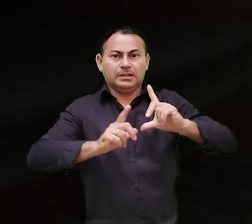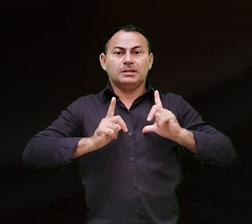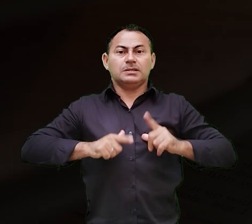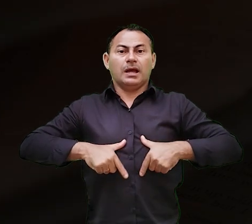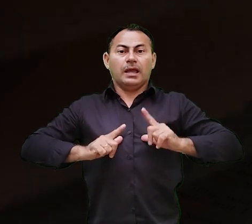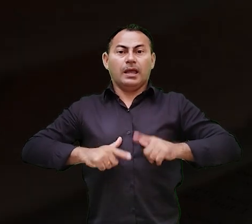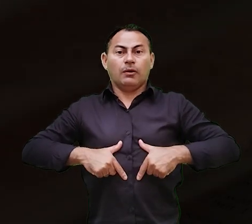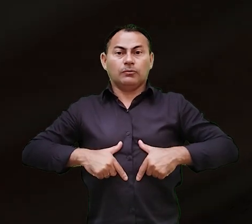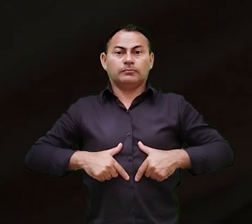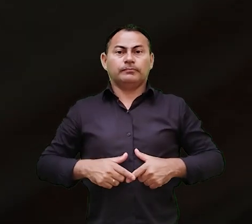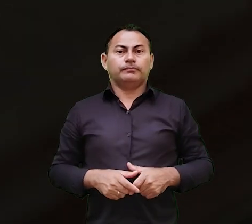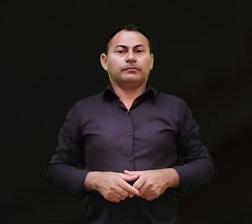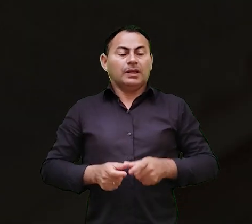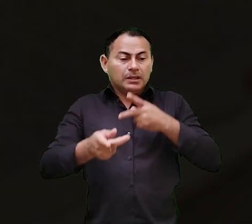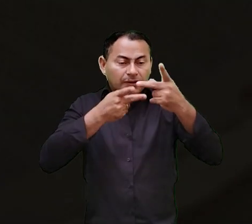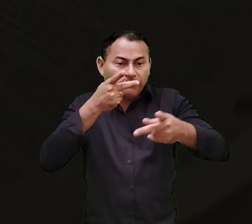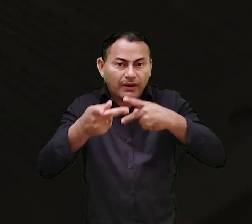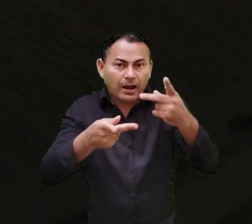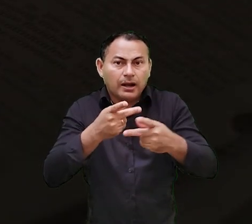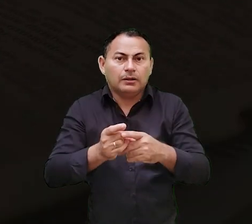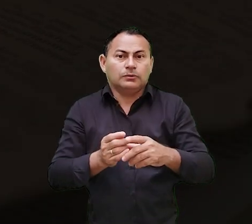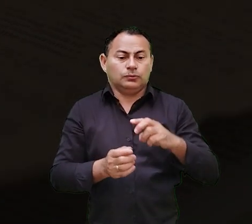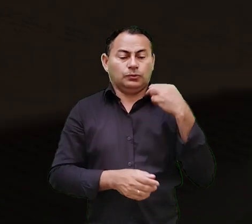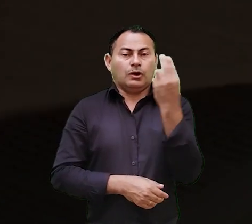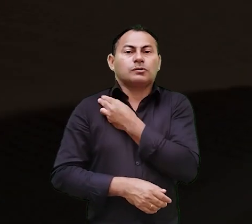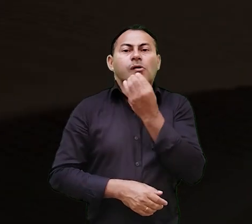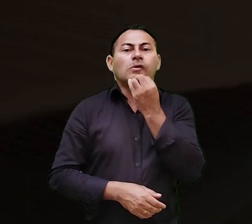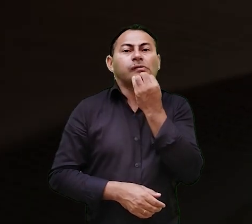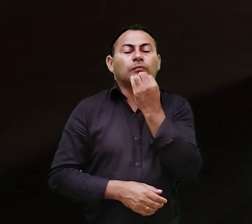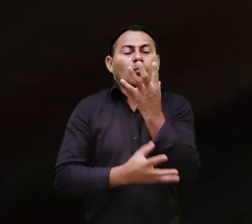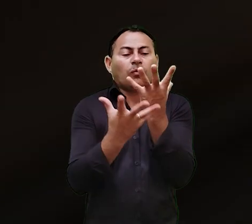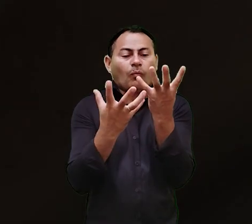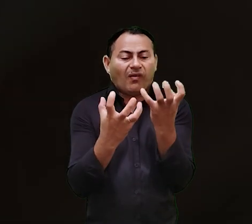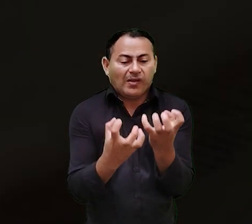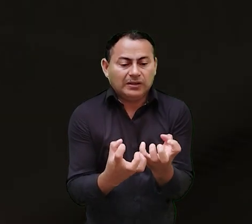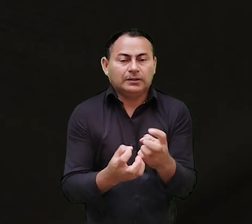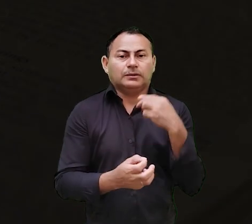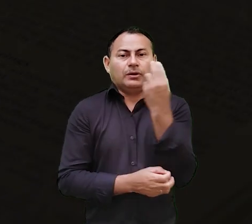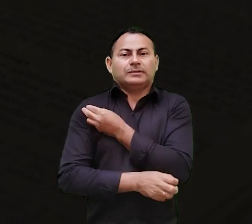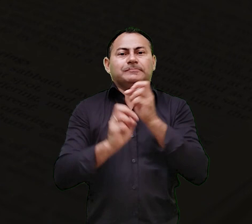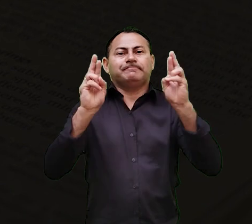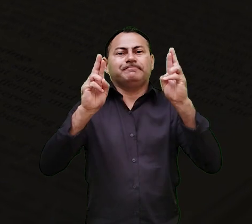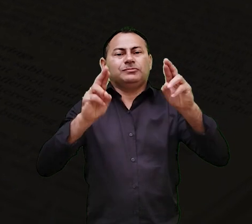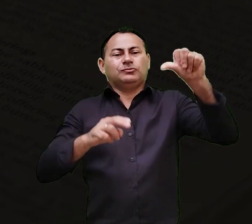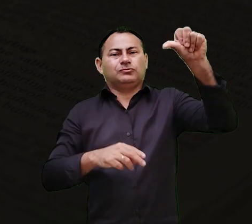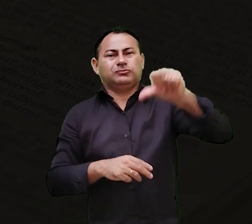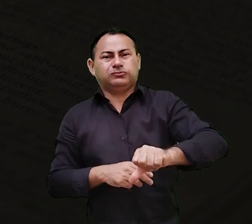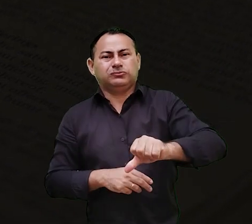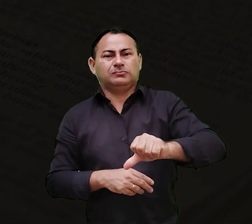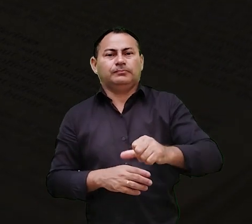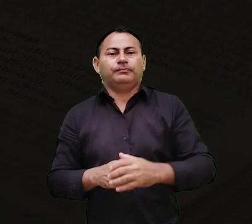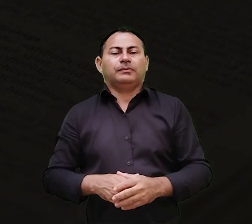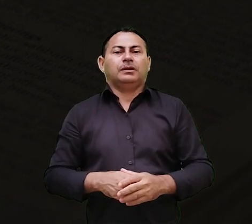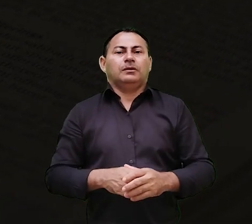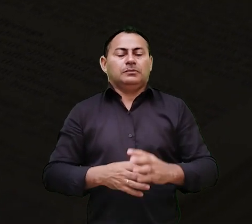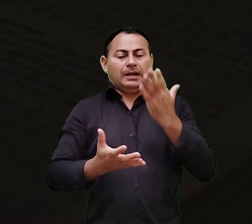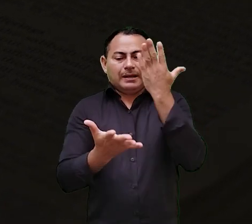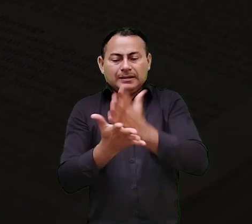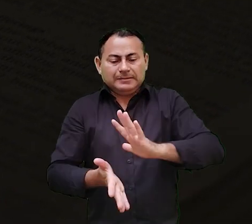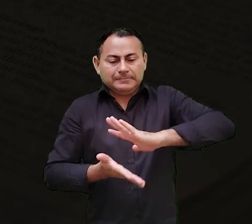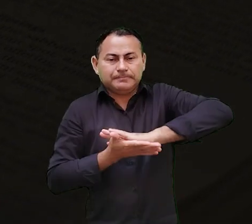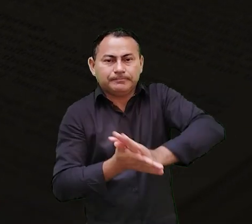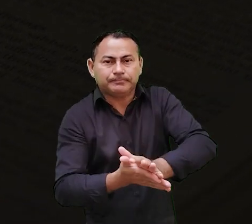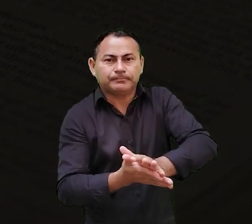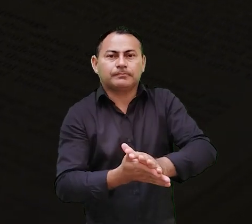a nação de Israel. Eles dizem: Nossos ossos se secaram e nossa esperança desvaneceu-se.